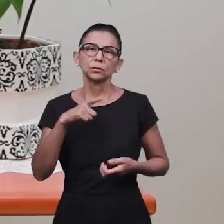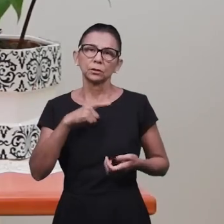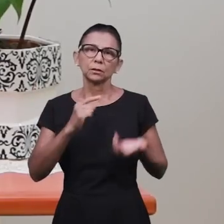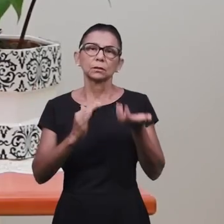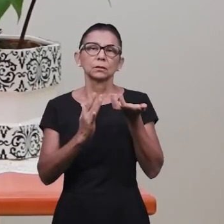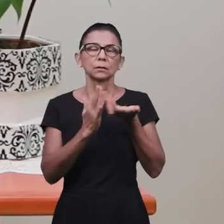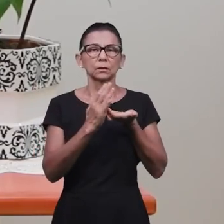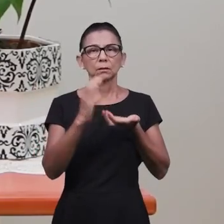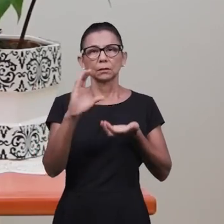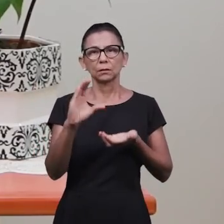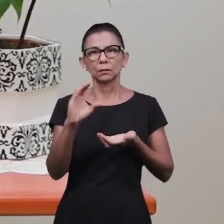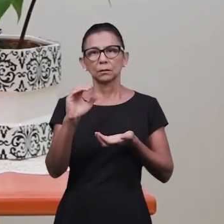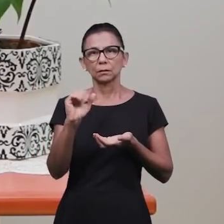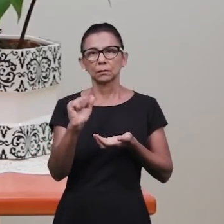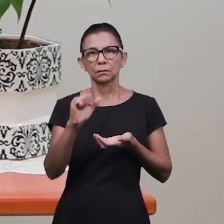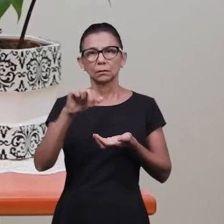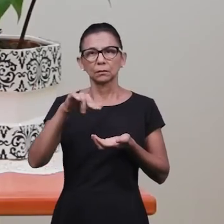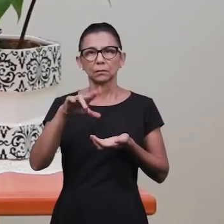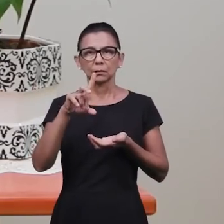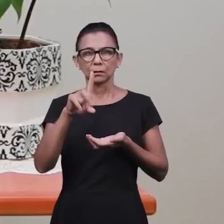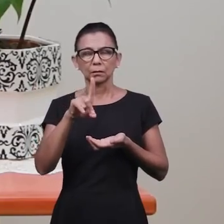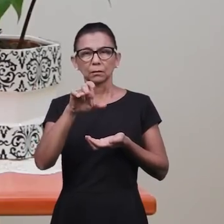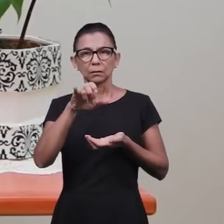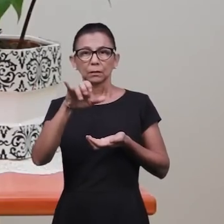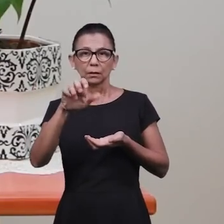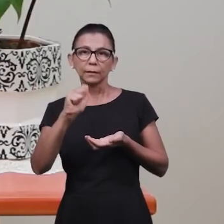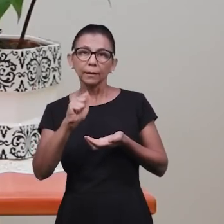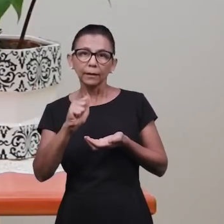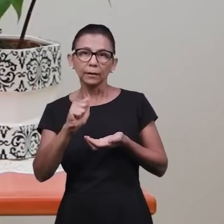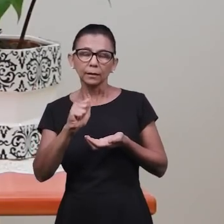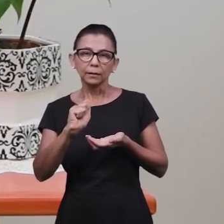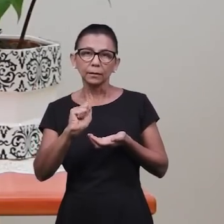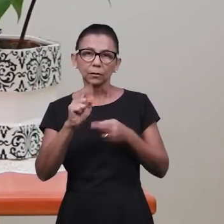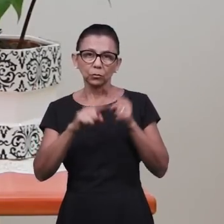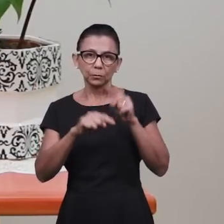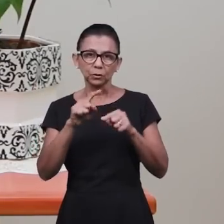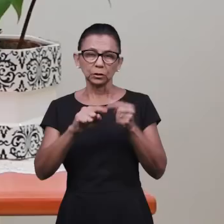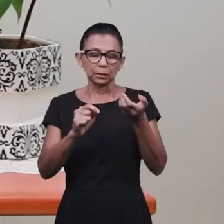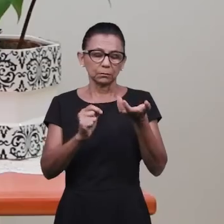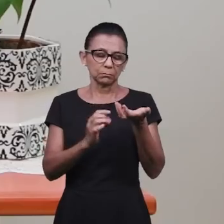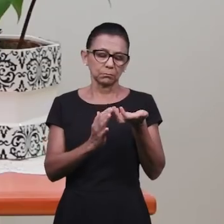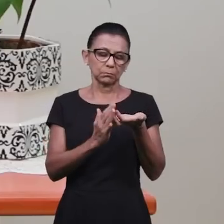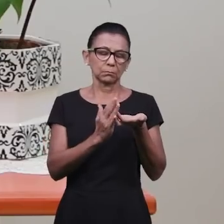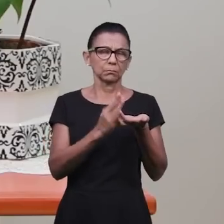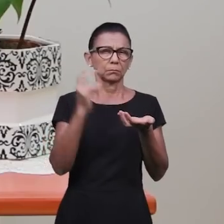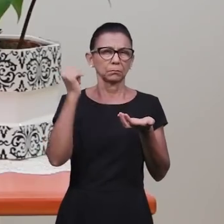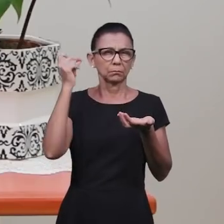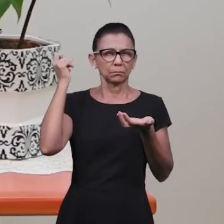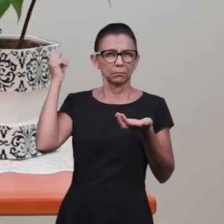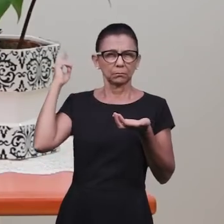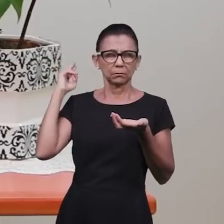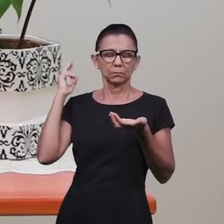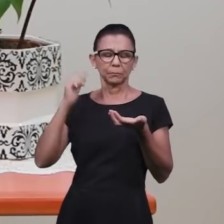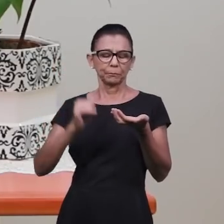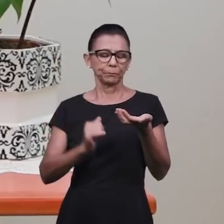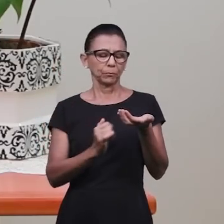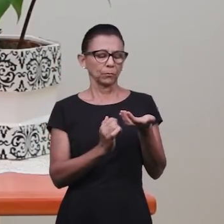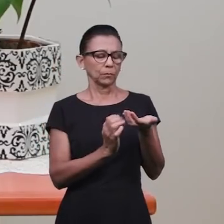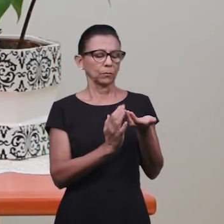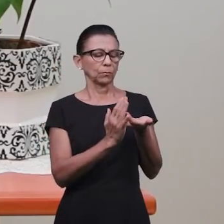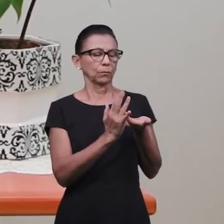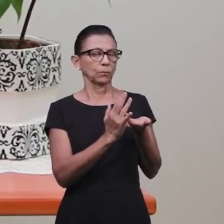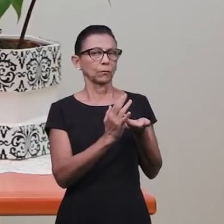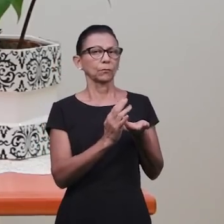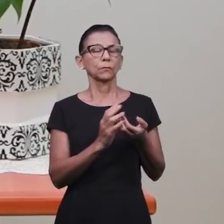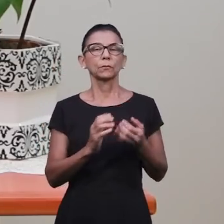Senhor Jesus ele está mostrando que para este momento do arrebatamento, além das